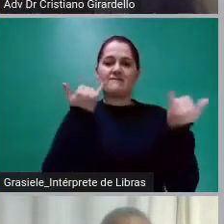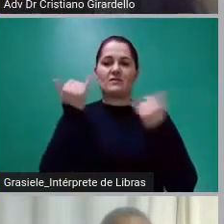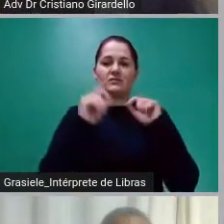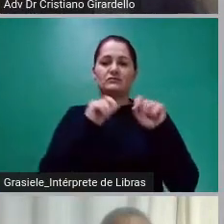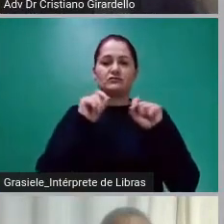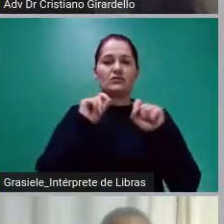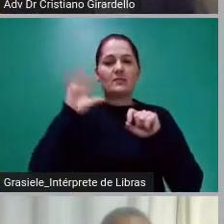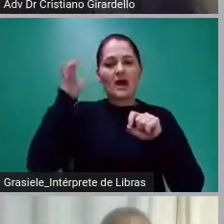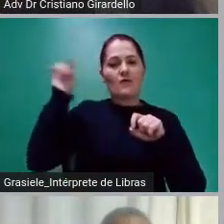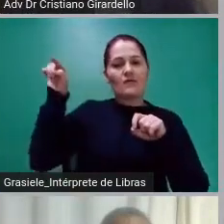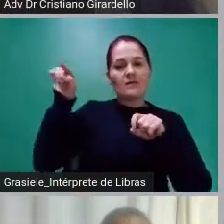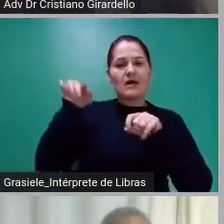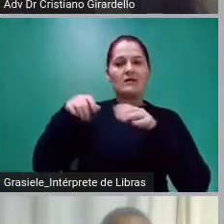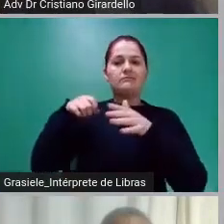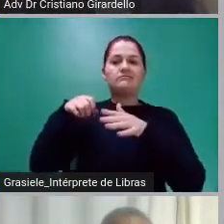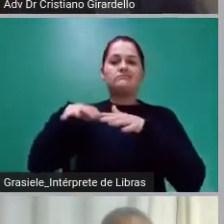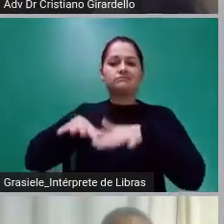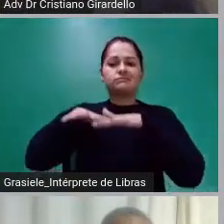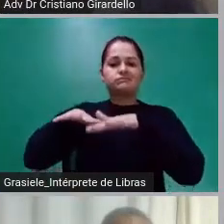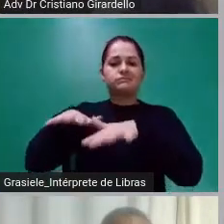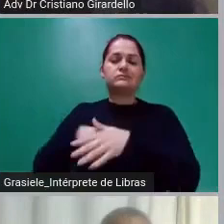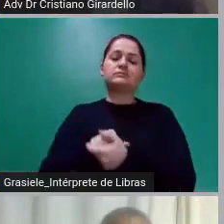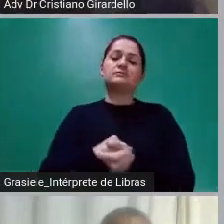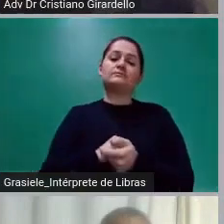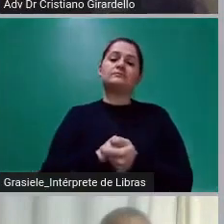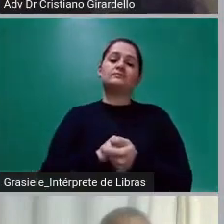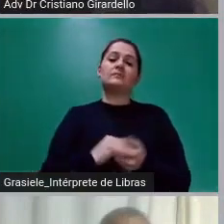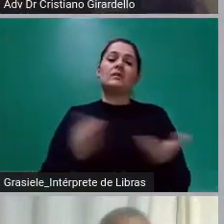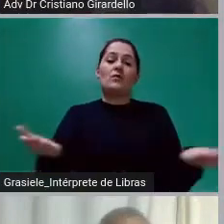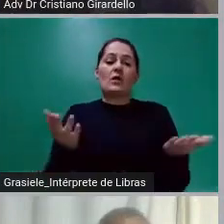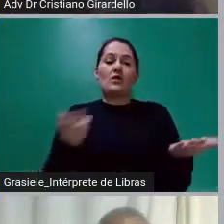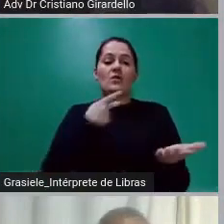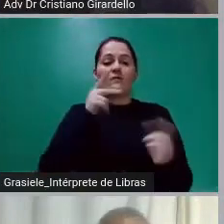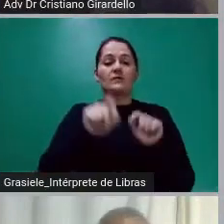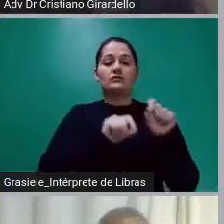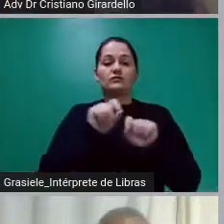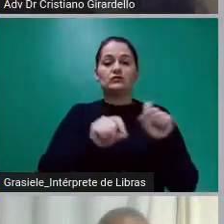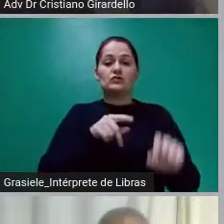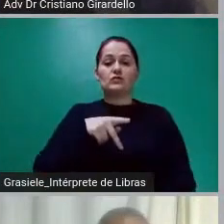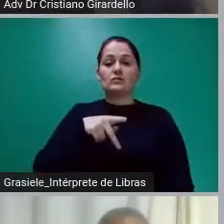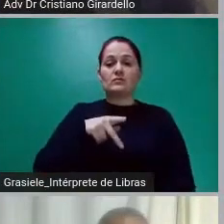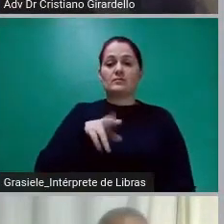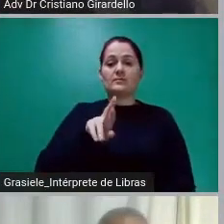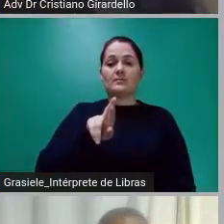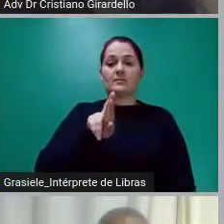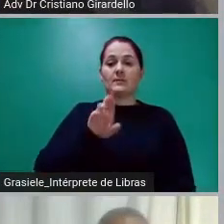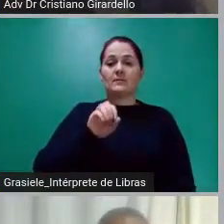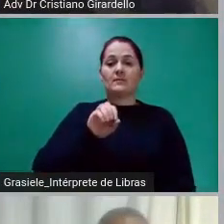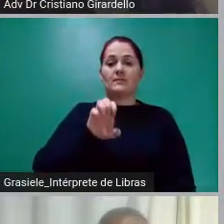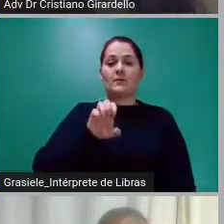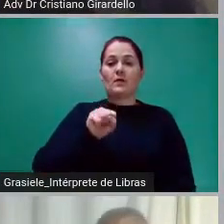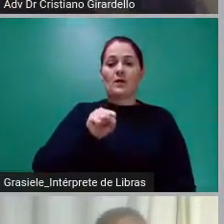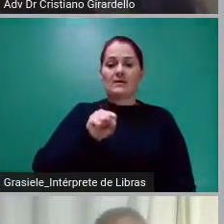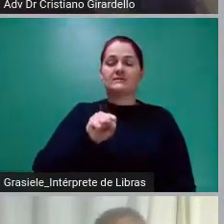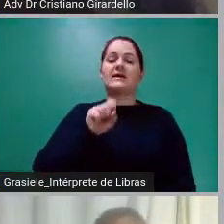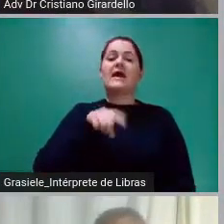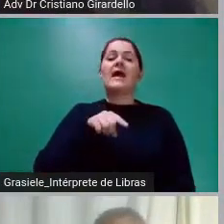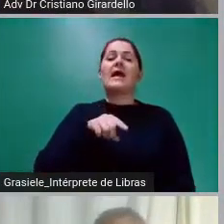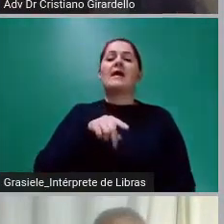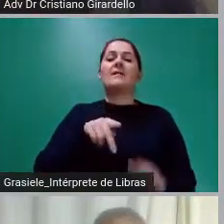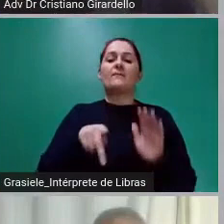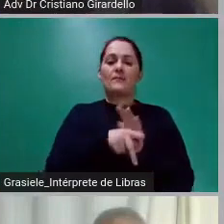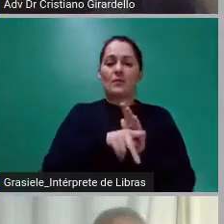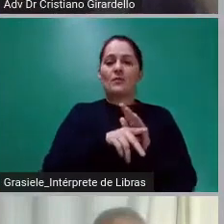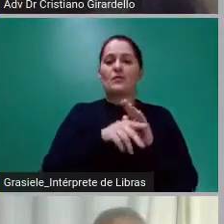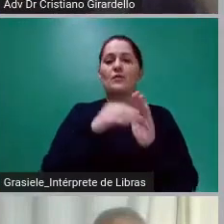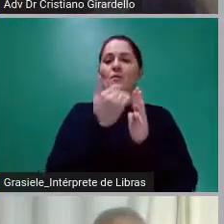eu vou tocar exatamente na questão do PROES, que é o Programa de Reestruturação dos Bancos Estaduais, e mostrar